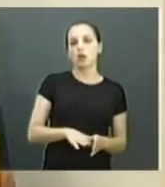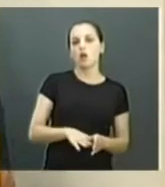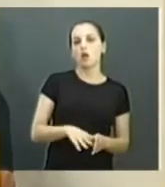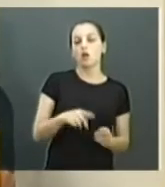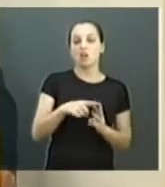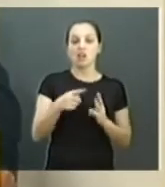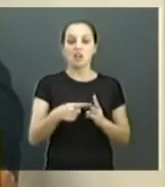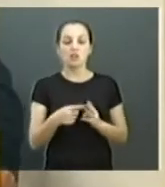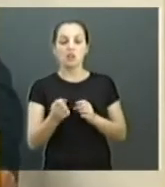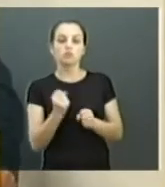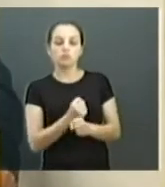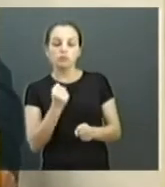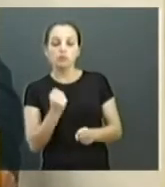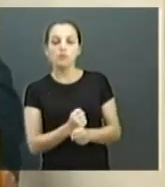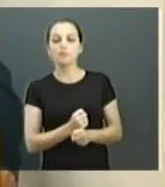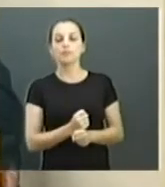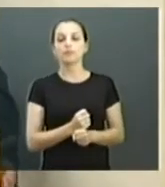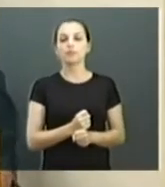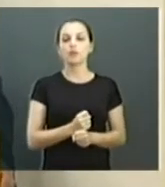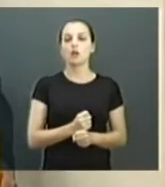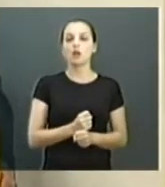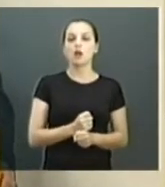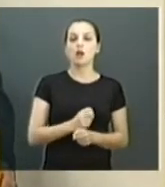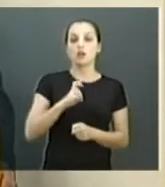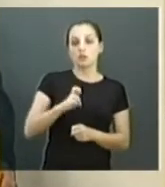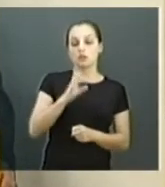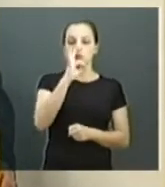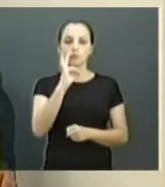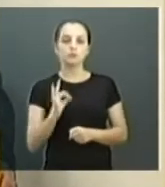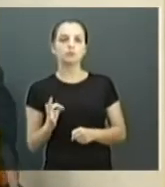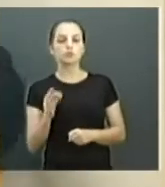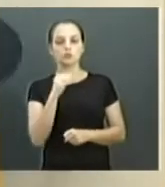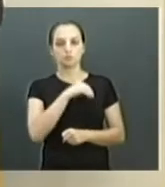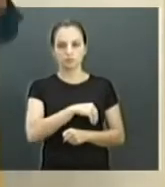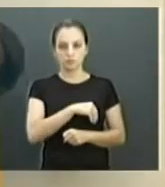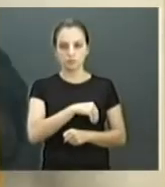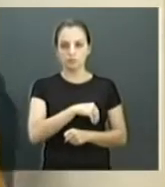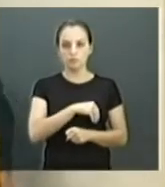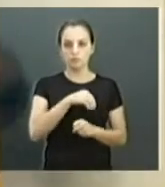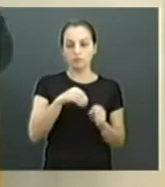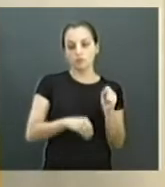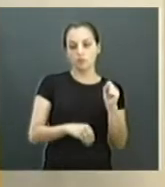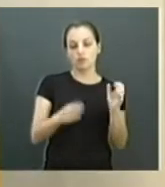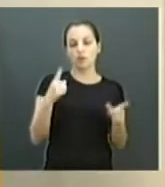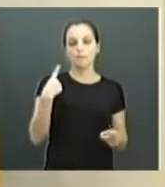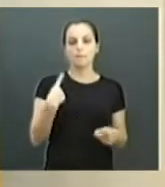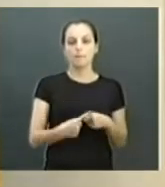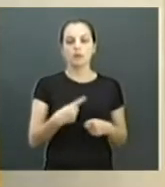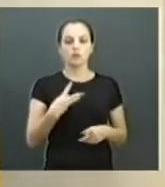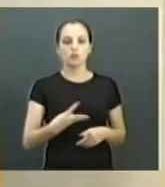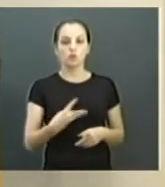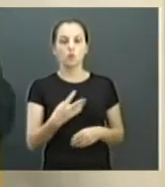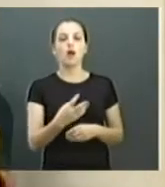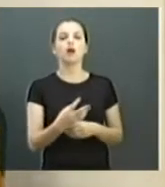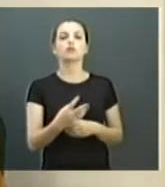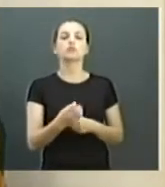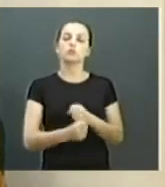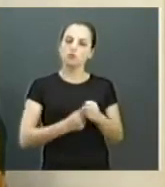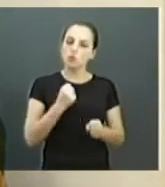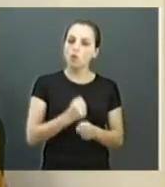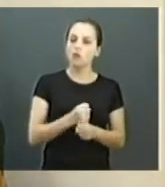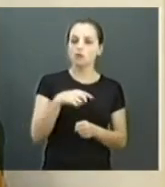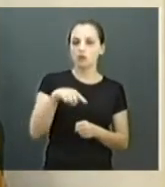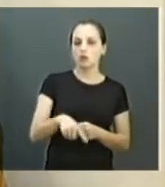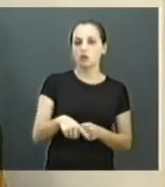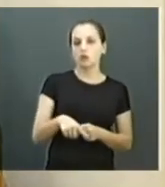5% de ganho real, reais. E no montante de 4 anos, essa legislatura ia dar mais de 20% de ganho reais